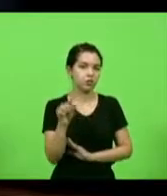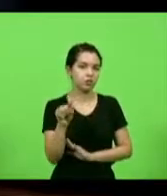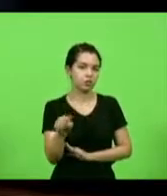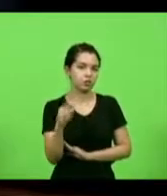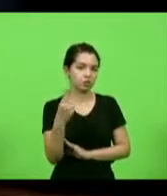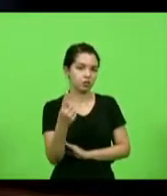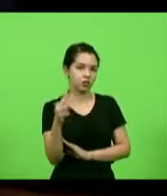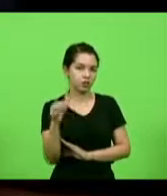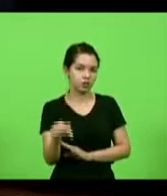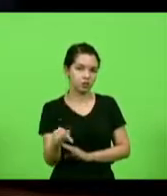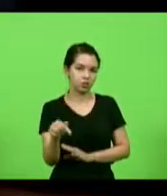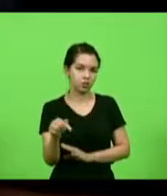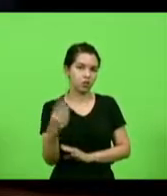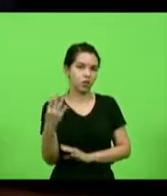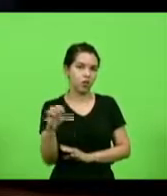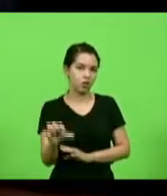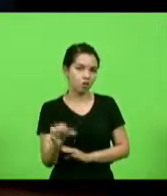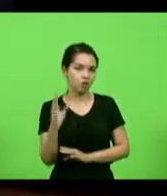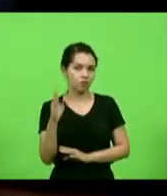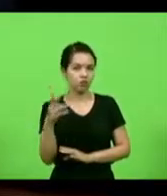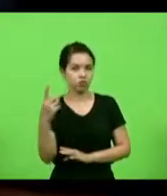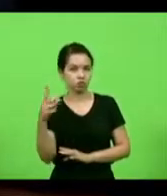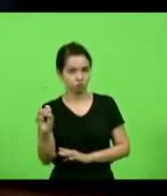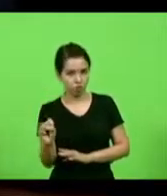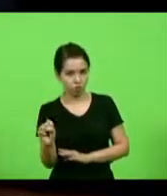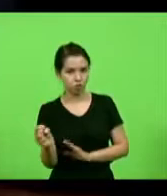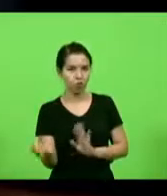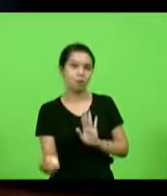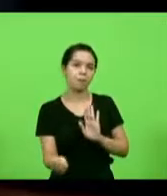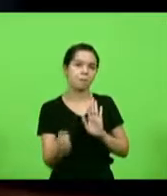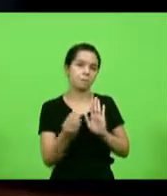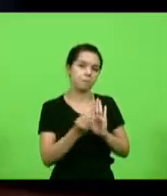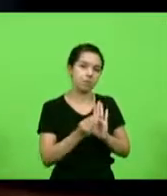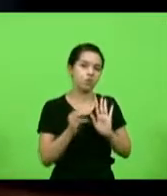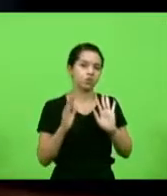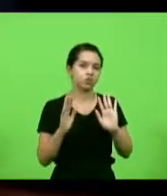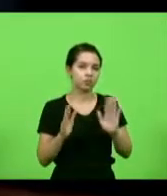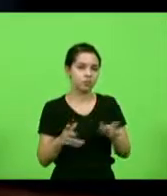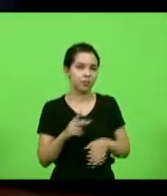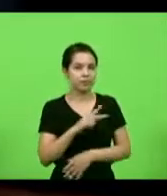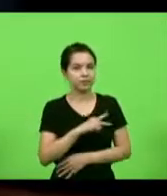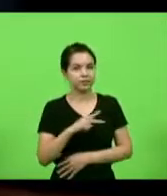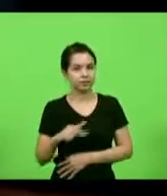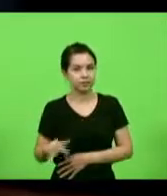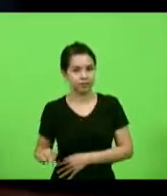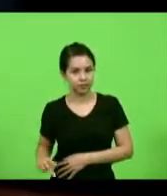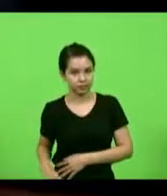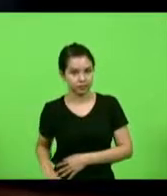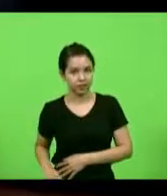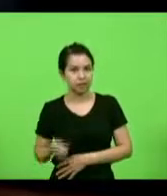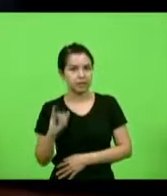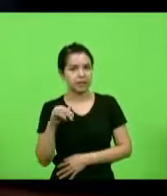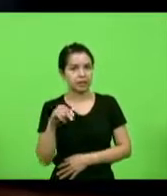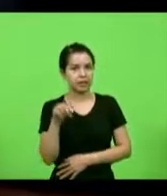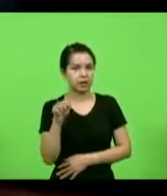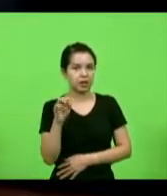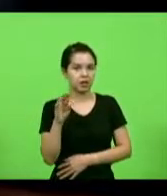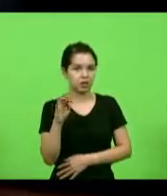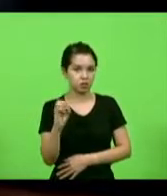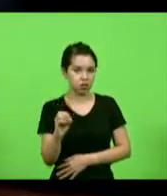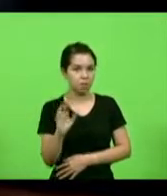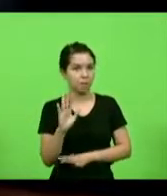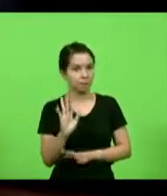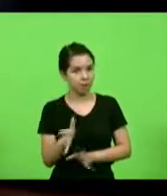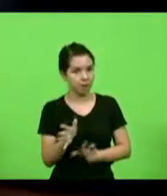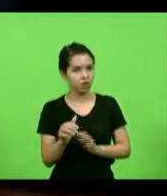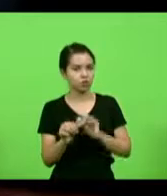17.449, de 2018, ela previa o presidente nato, mas teve uma alteração. E a